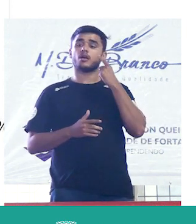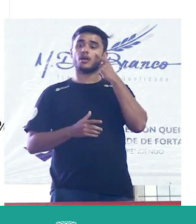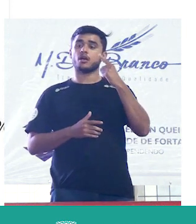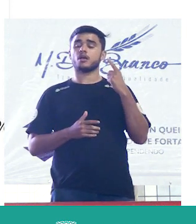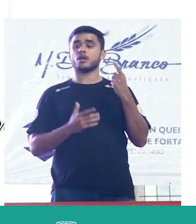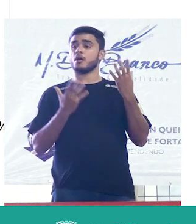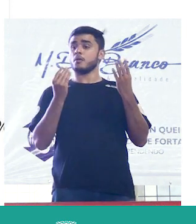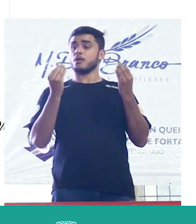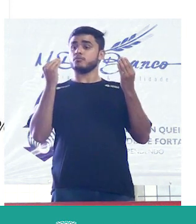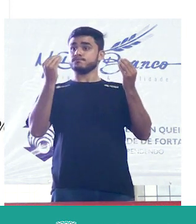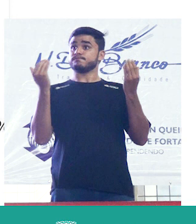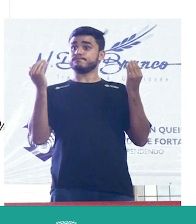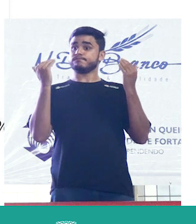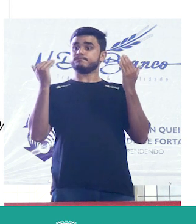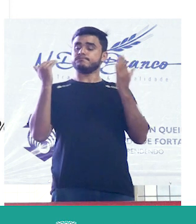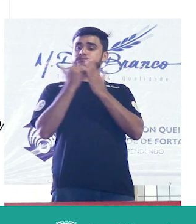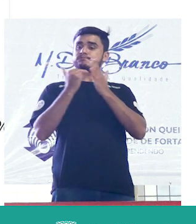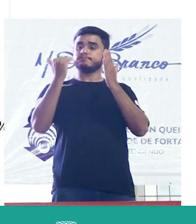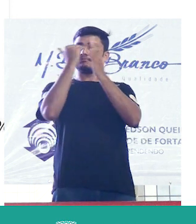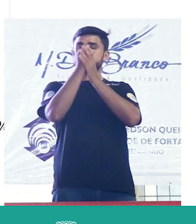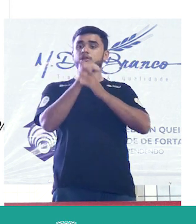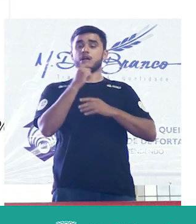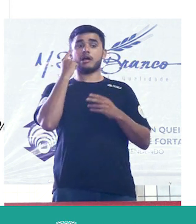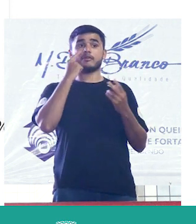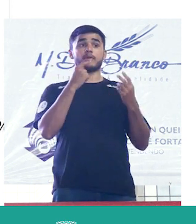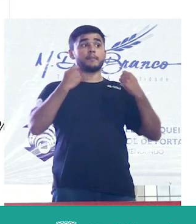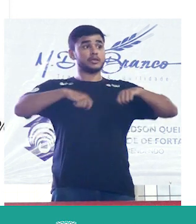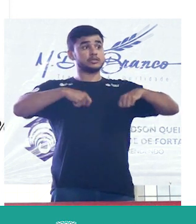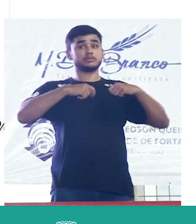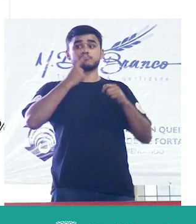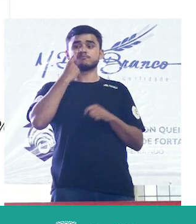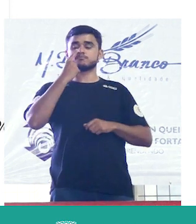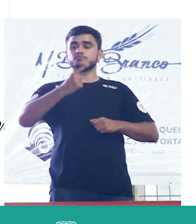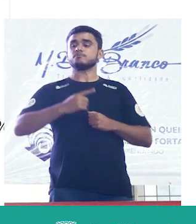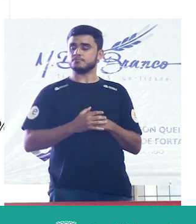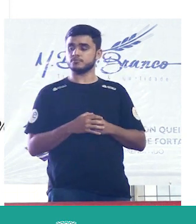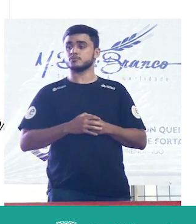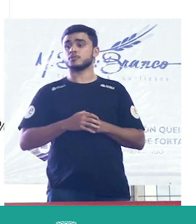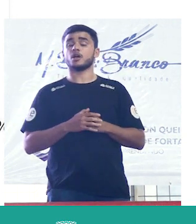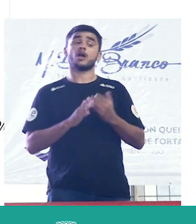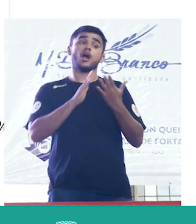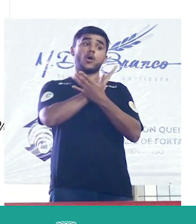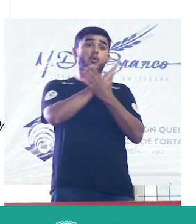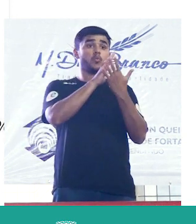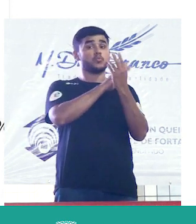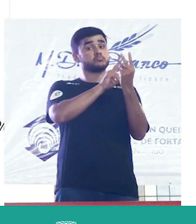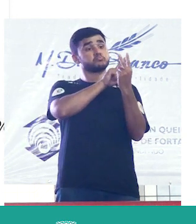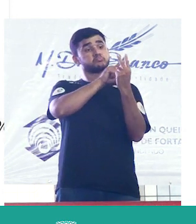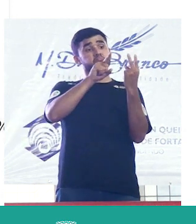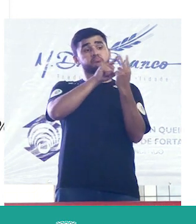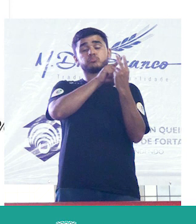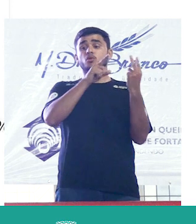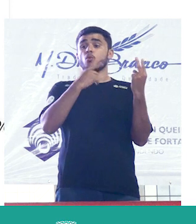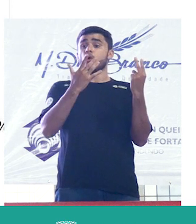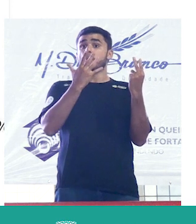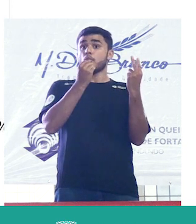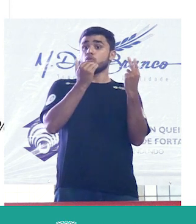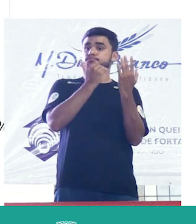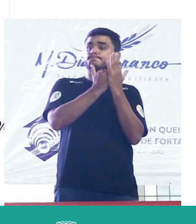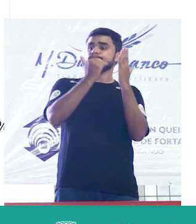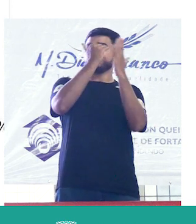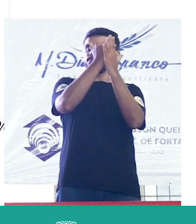acima da quantidade adequada. Você tem que descobrir qual. Pode ser que uma esteja em excesso. Você tem que descobrir